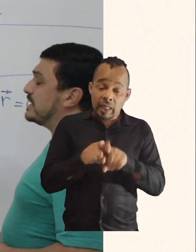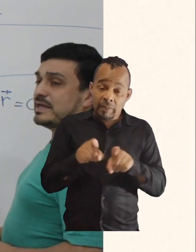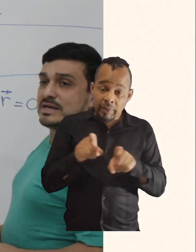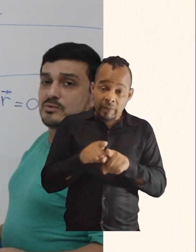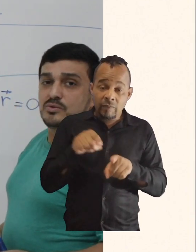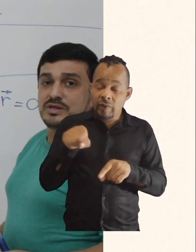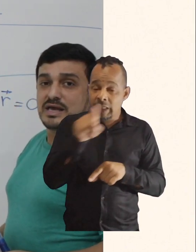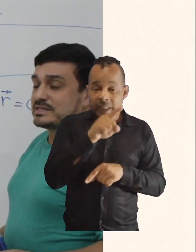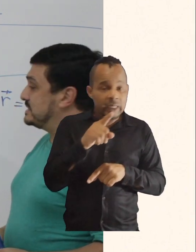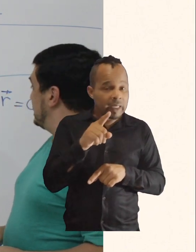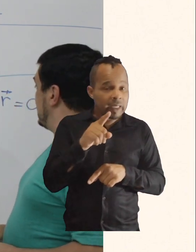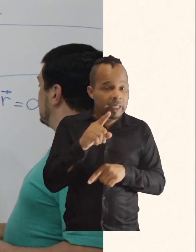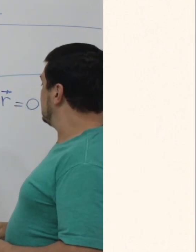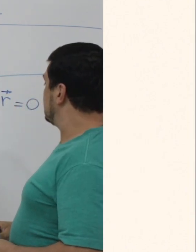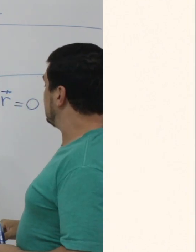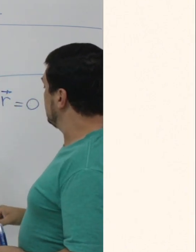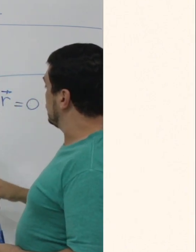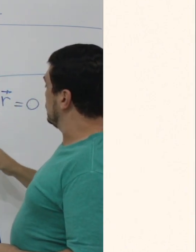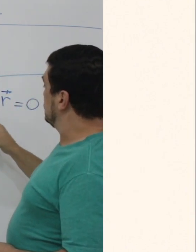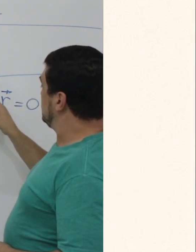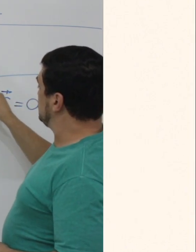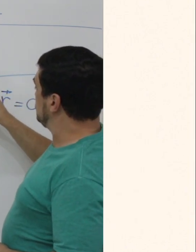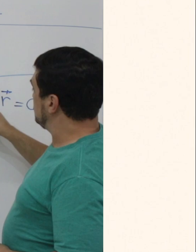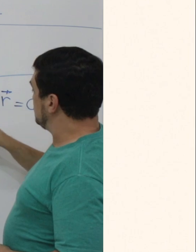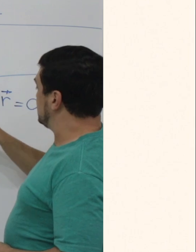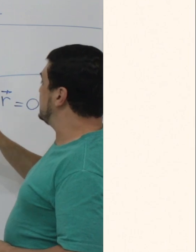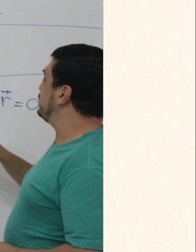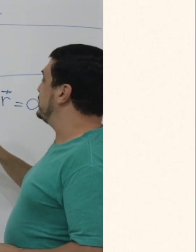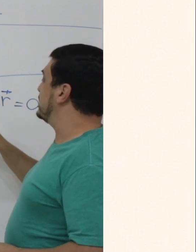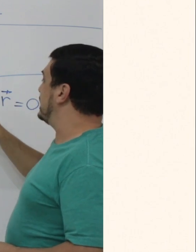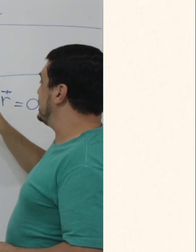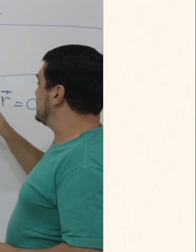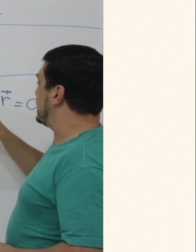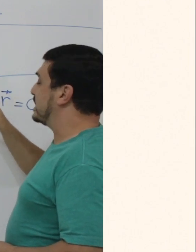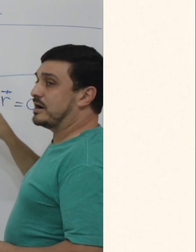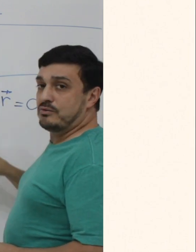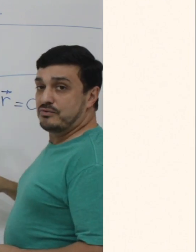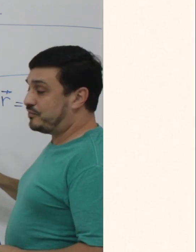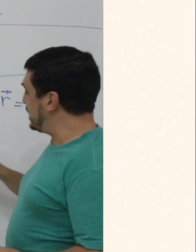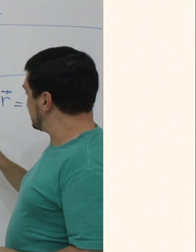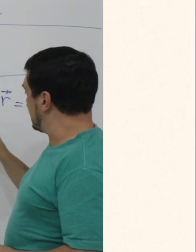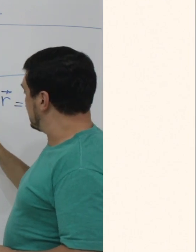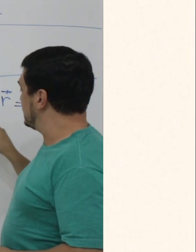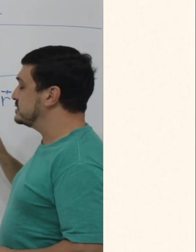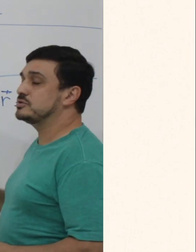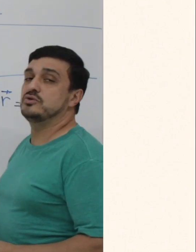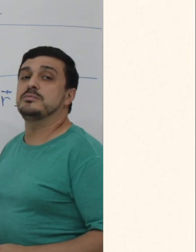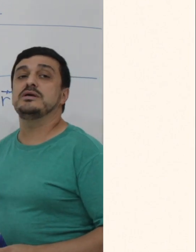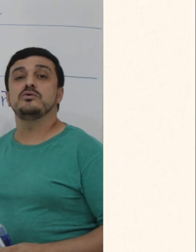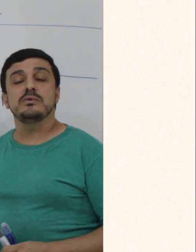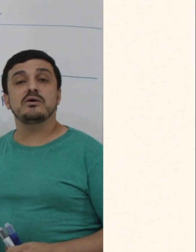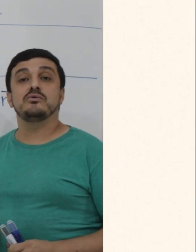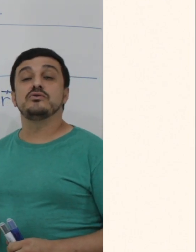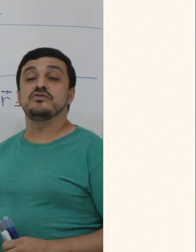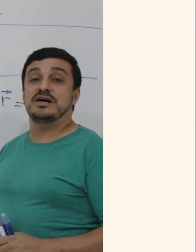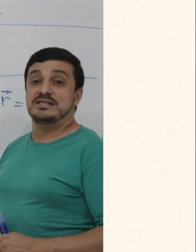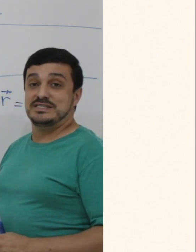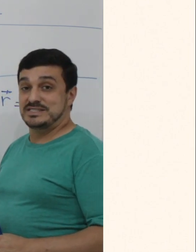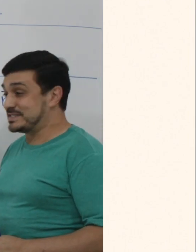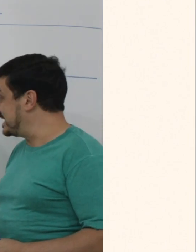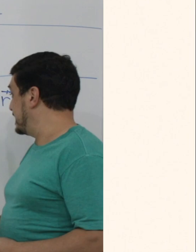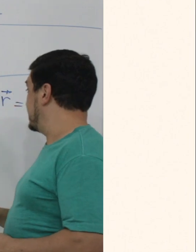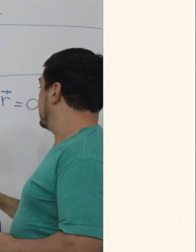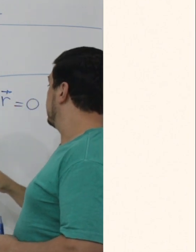E para quem não conhece esse símbolo, isso significa integral fechada sobre uma